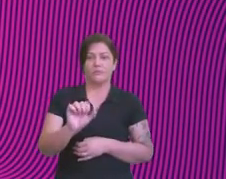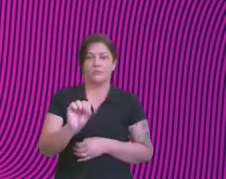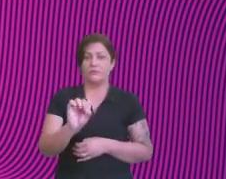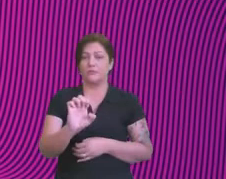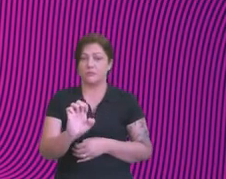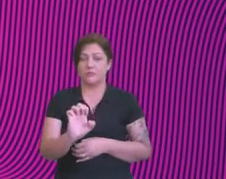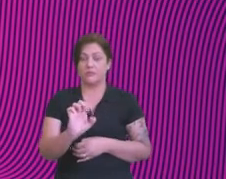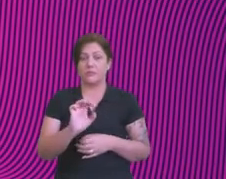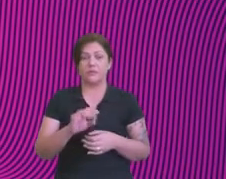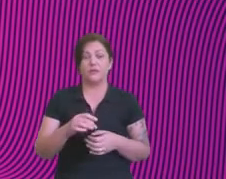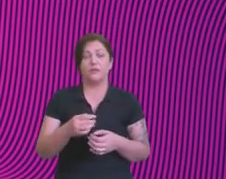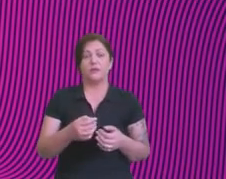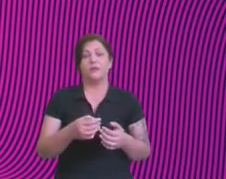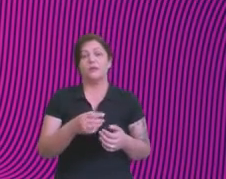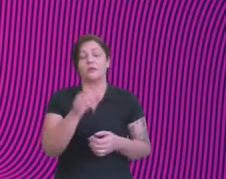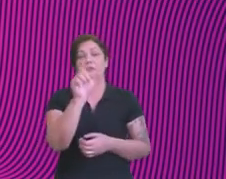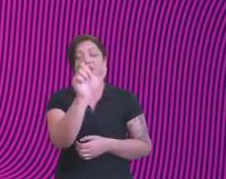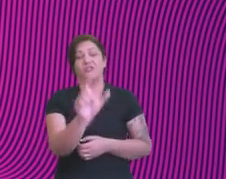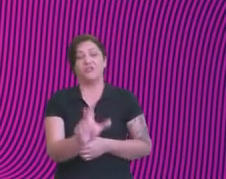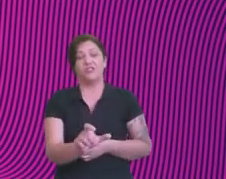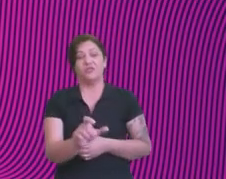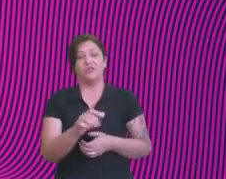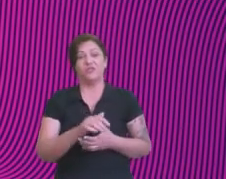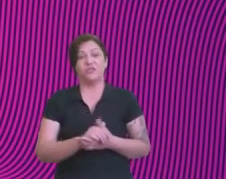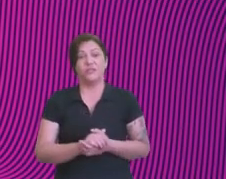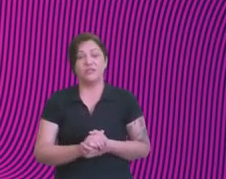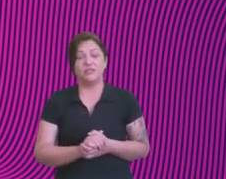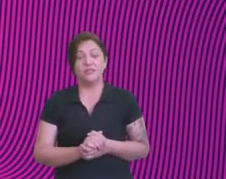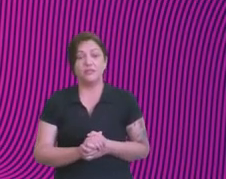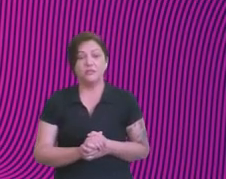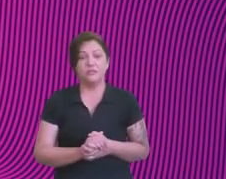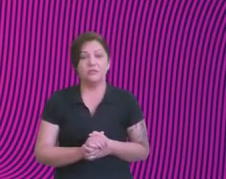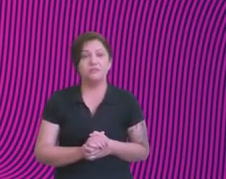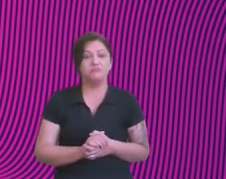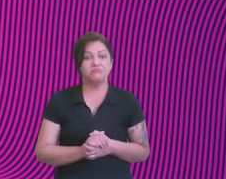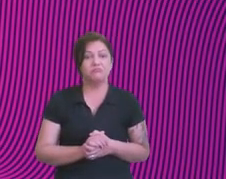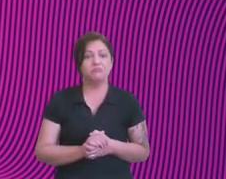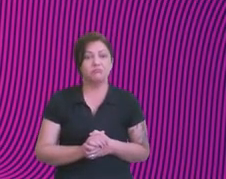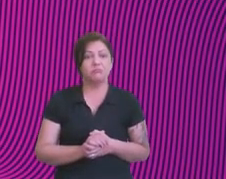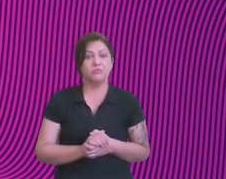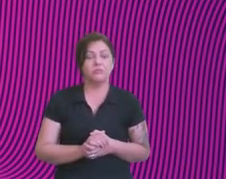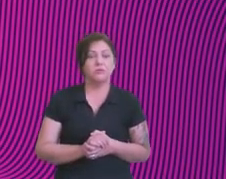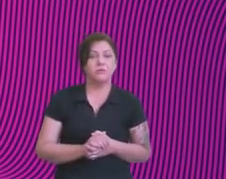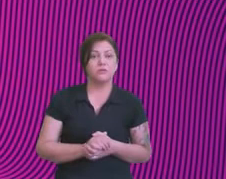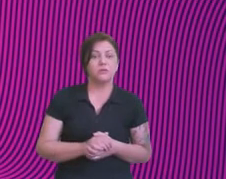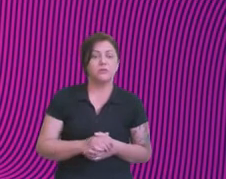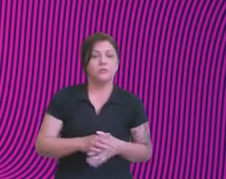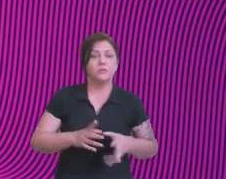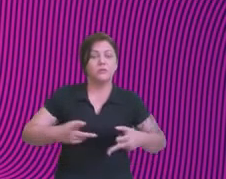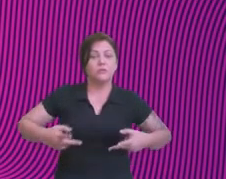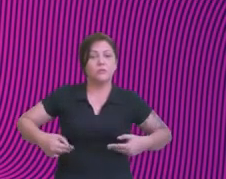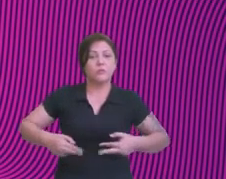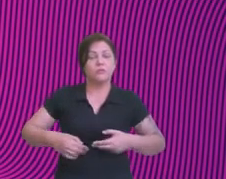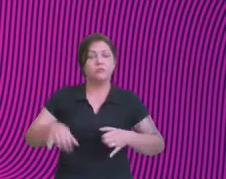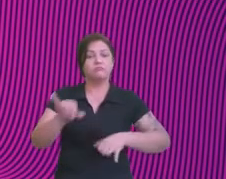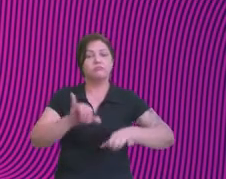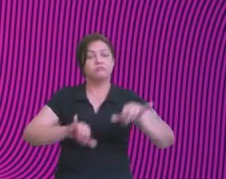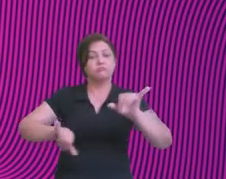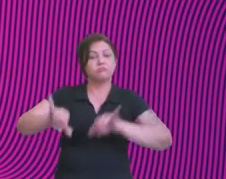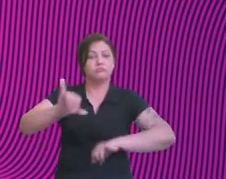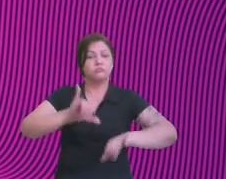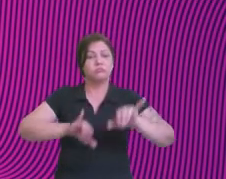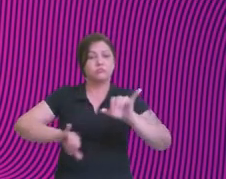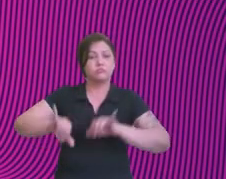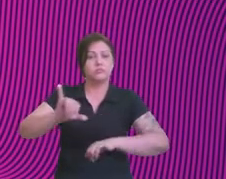paciente jovem que fez seu tratamento pré-operatório com quimioterapia e